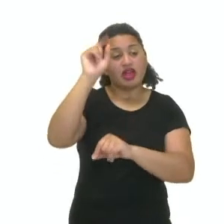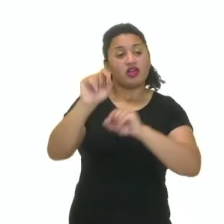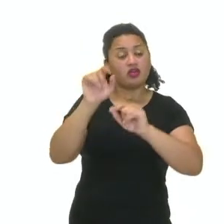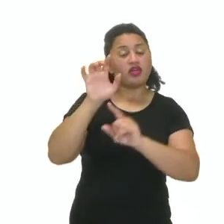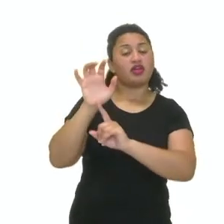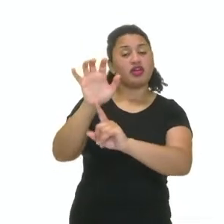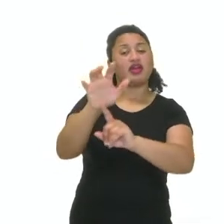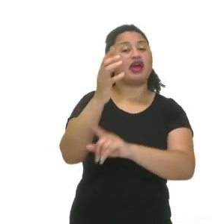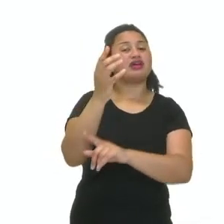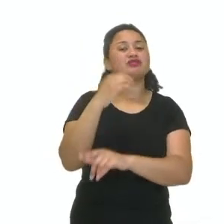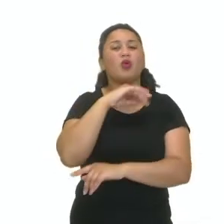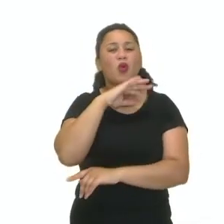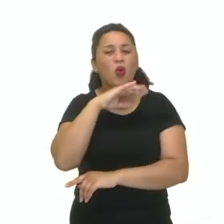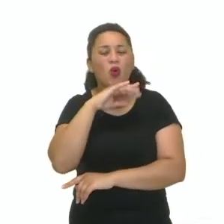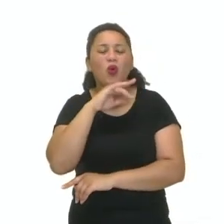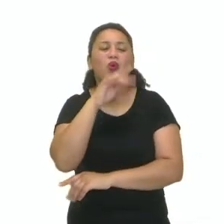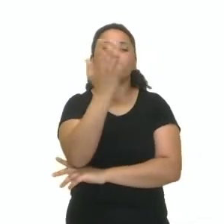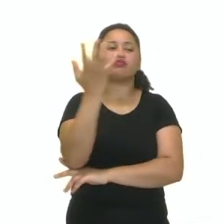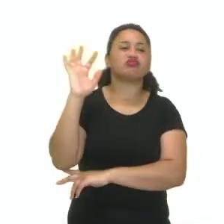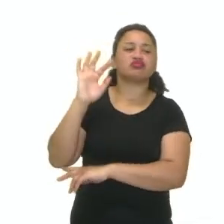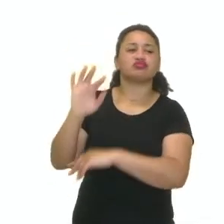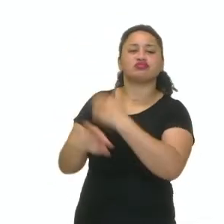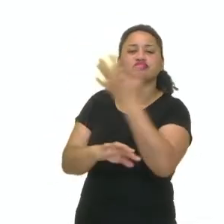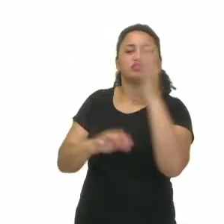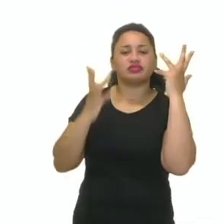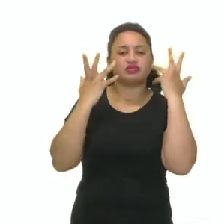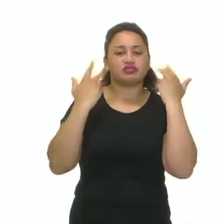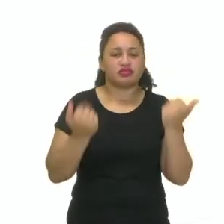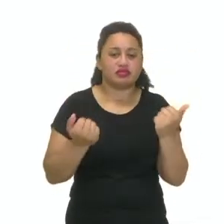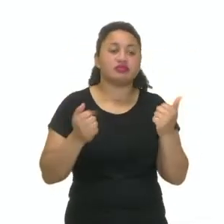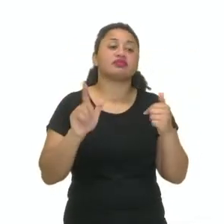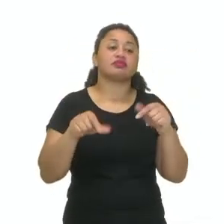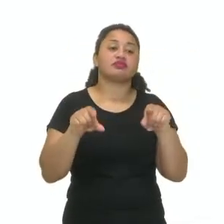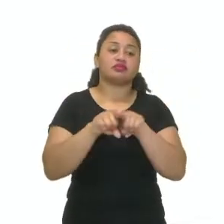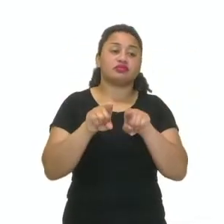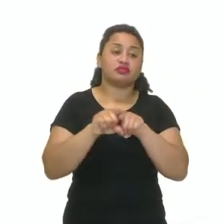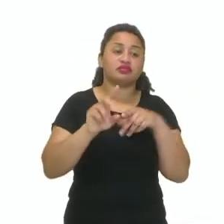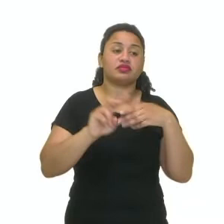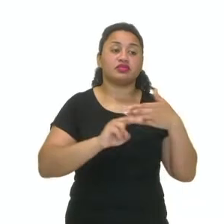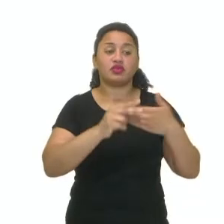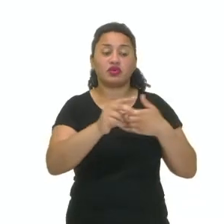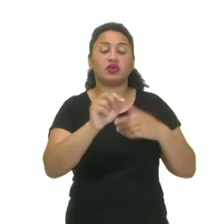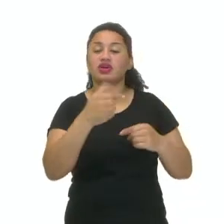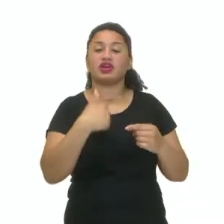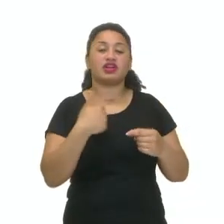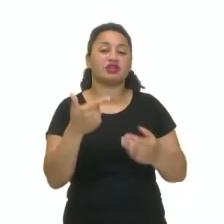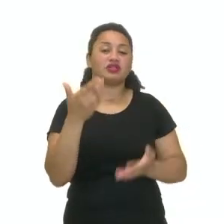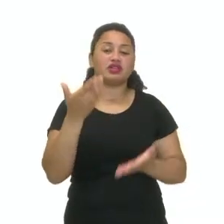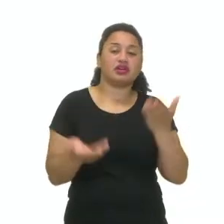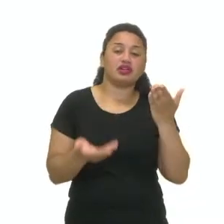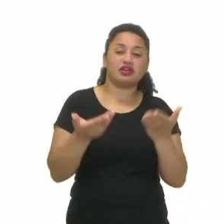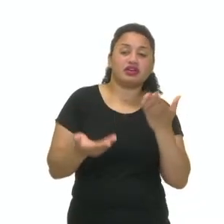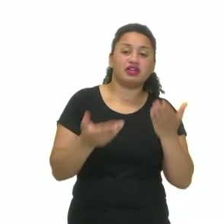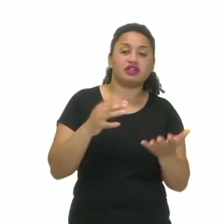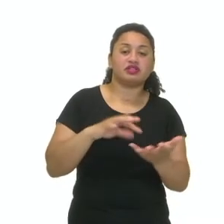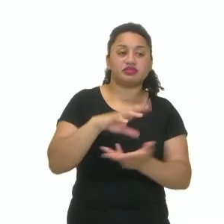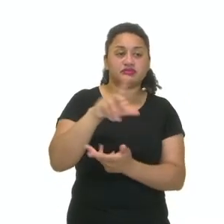impacta negativamente o meio natural e, por consequência, desequilibra o